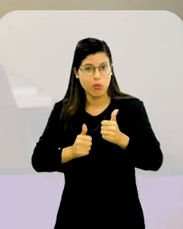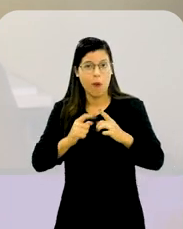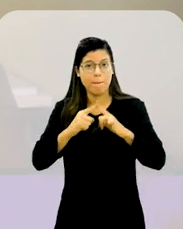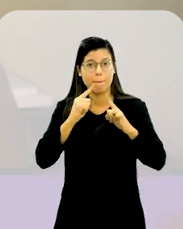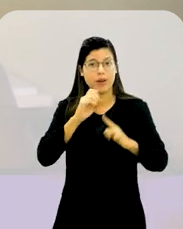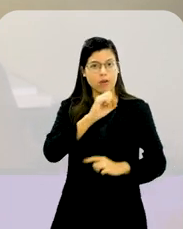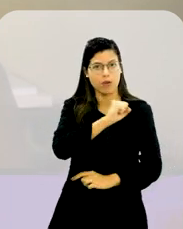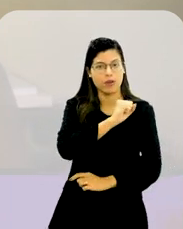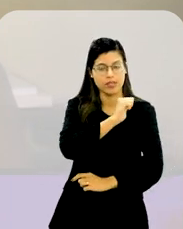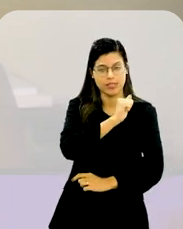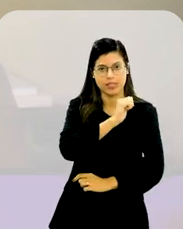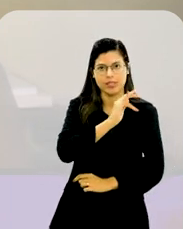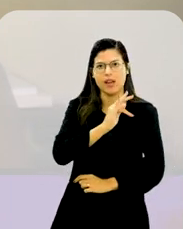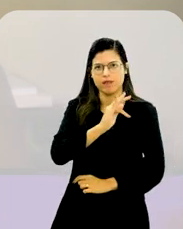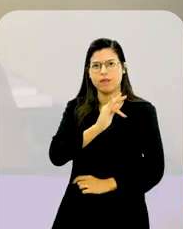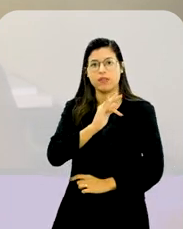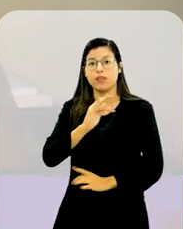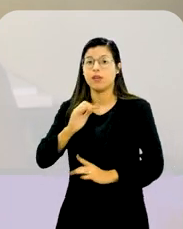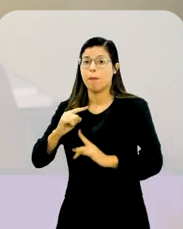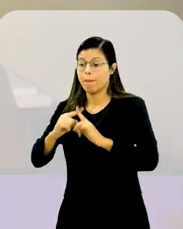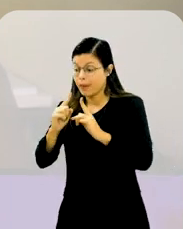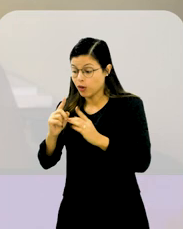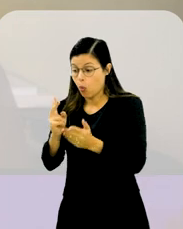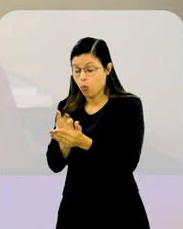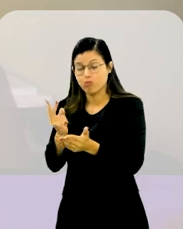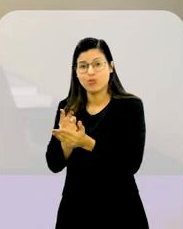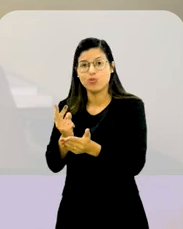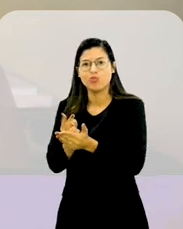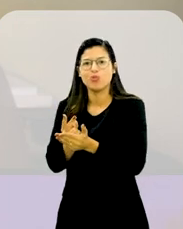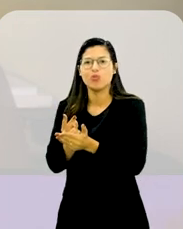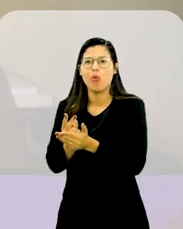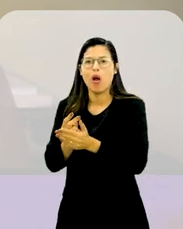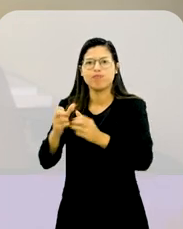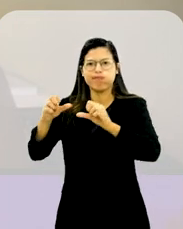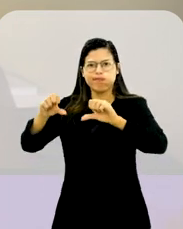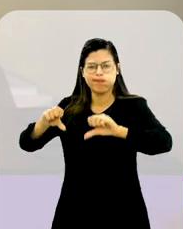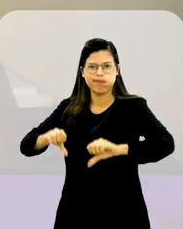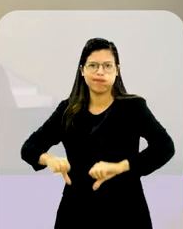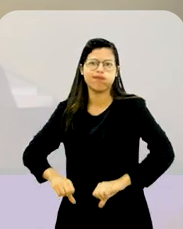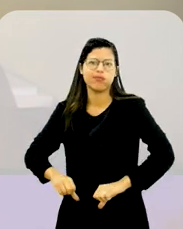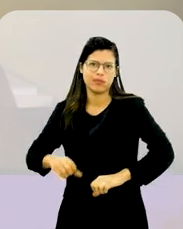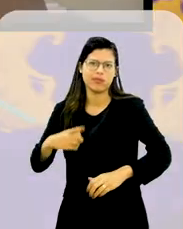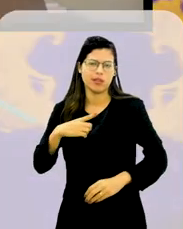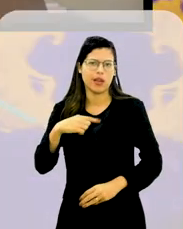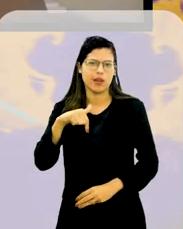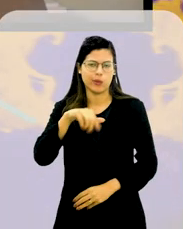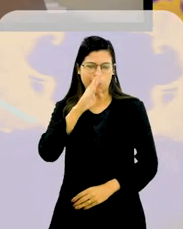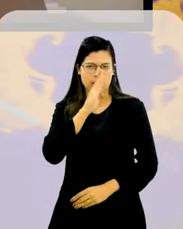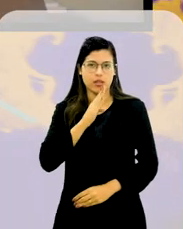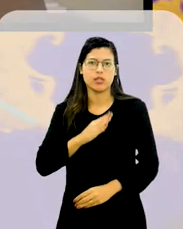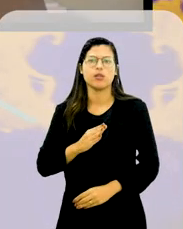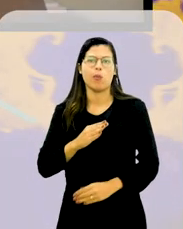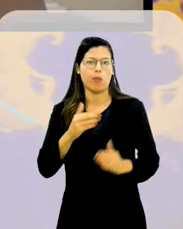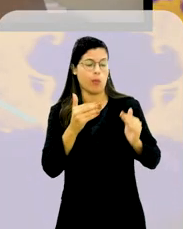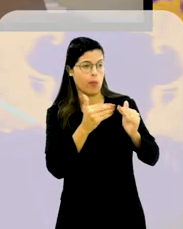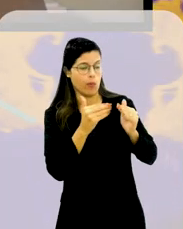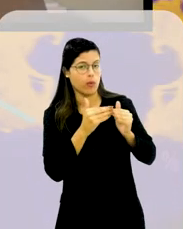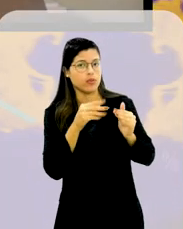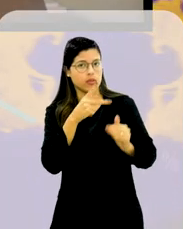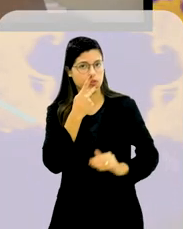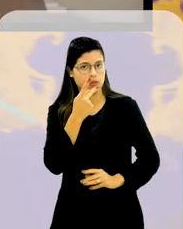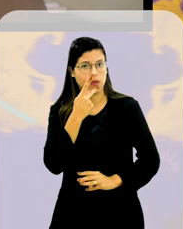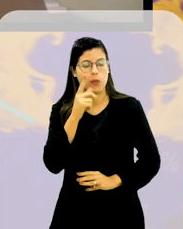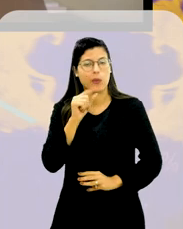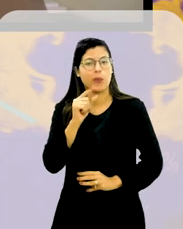futebol mesmo assim com a chegada da saf a gente percebe que há muito amadorismo ainda aqui no país Eu concordo com